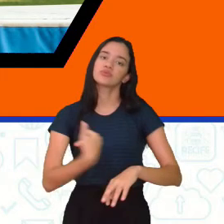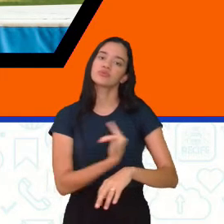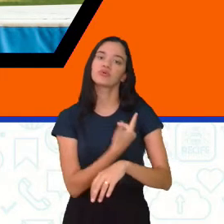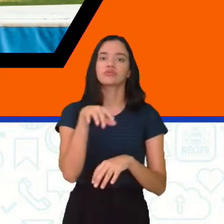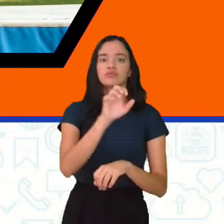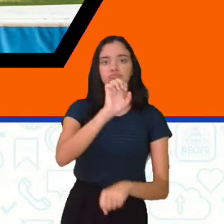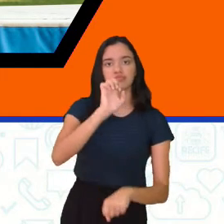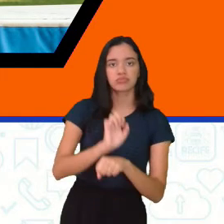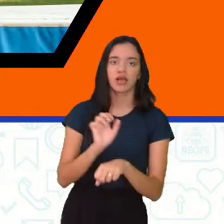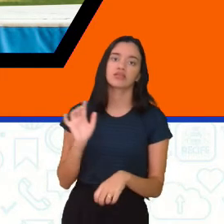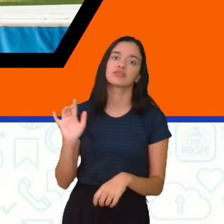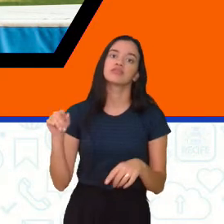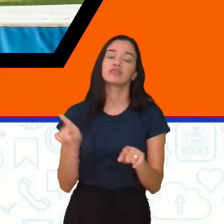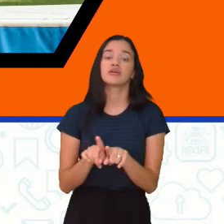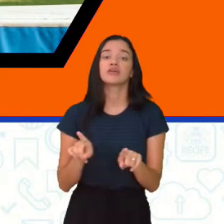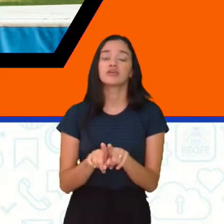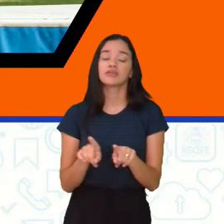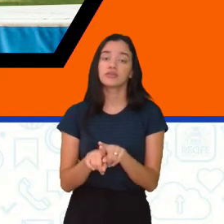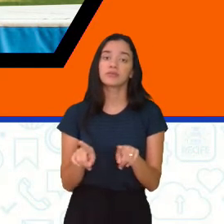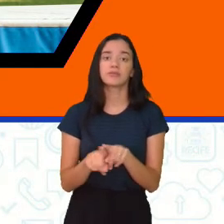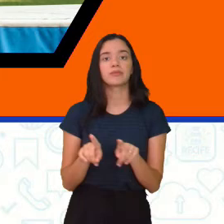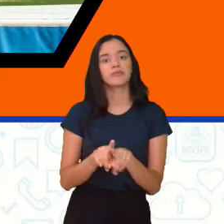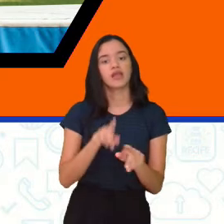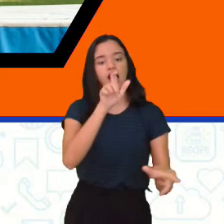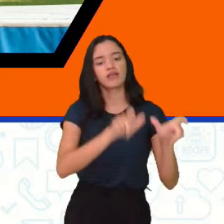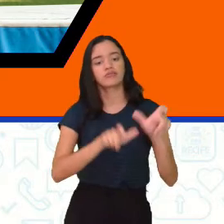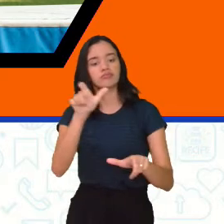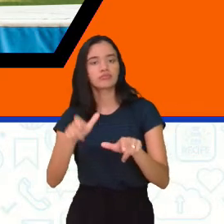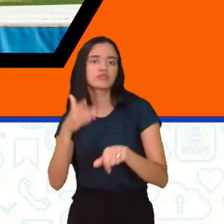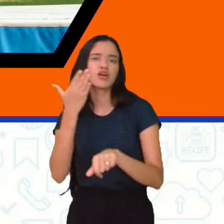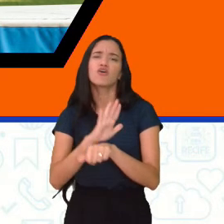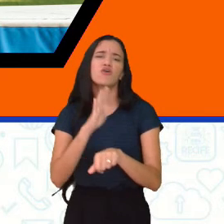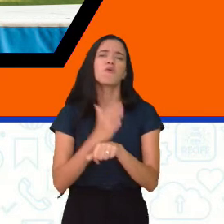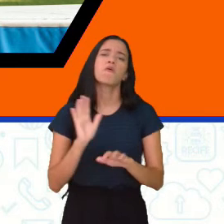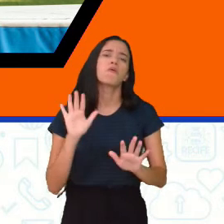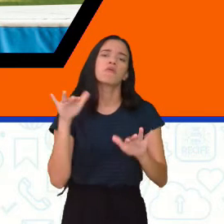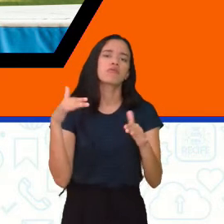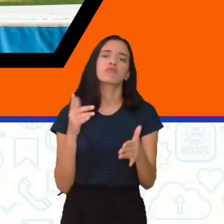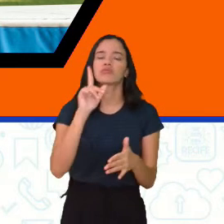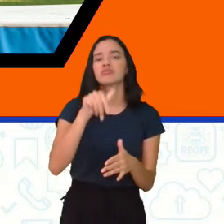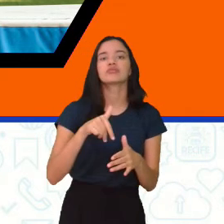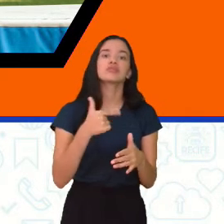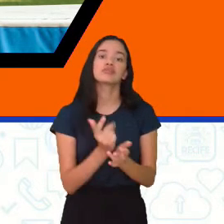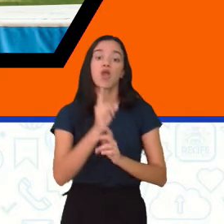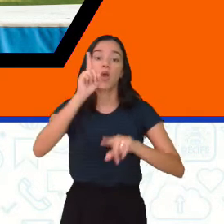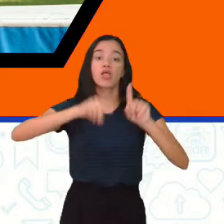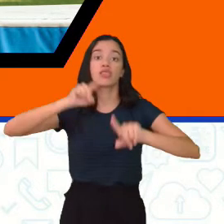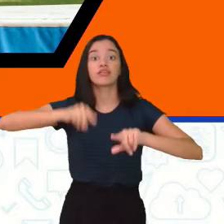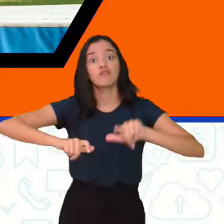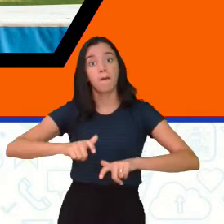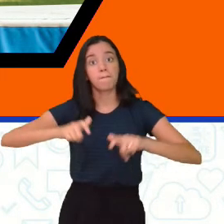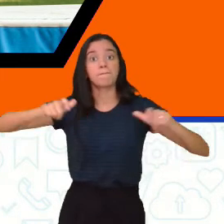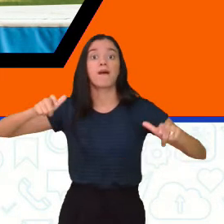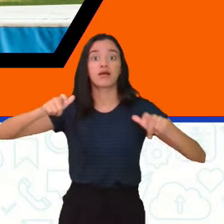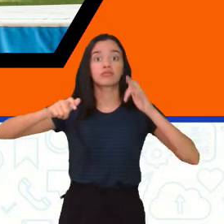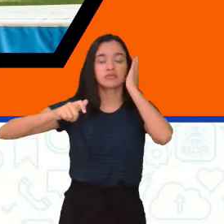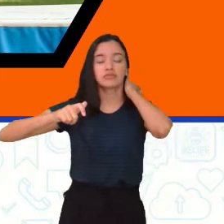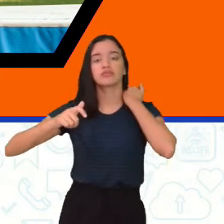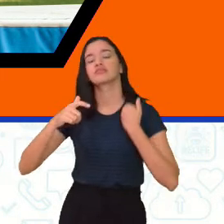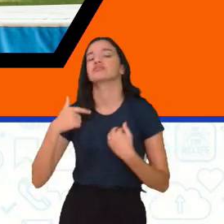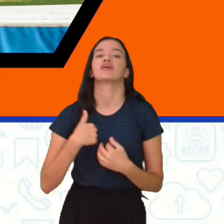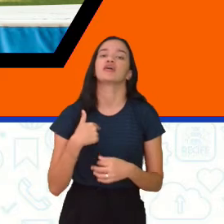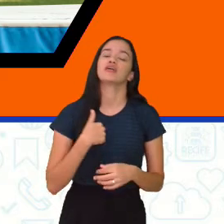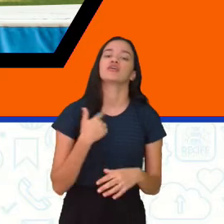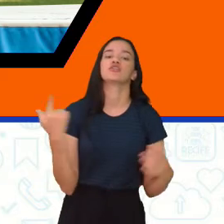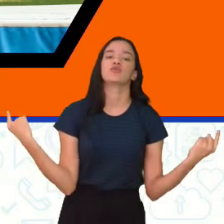estado, tanto como os atletas, né? Quais são os atletas de maior nível, que têm, de repente, chance aí